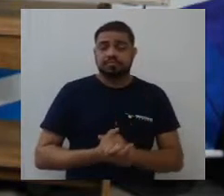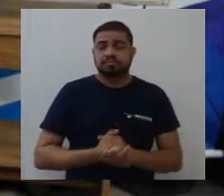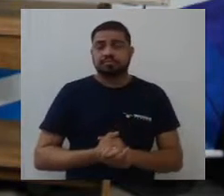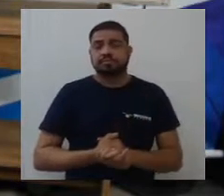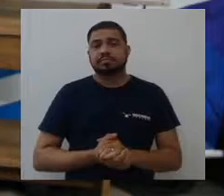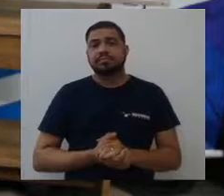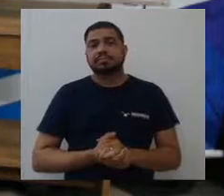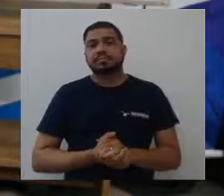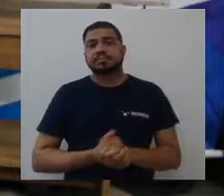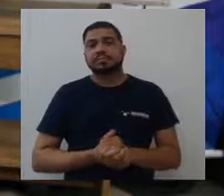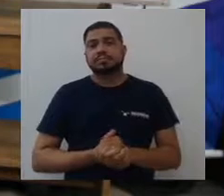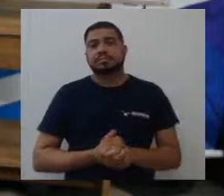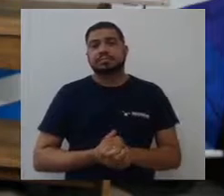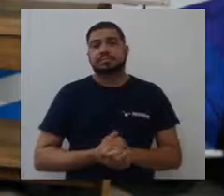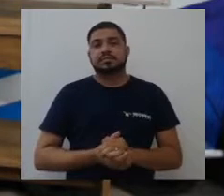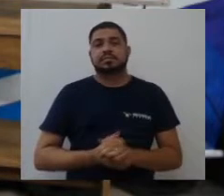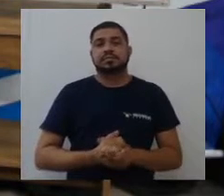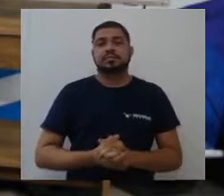Tem dúvida aparecendo?